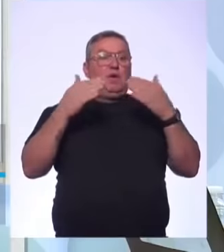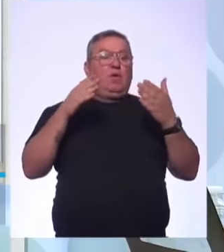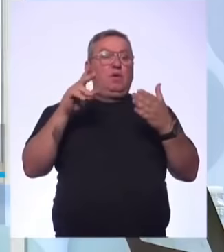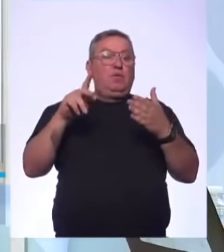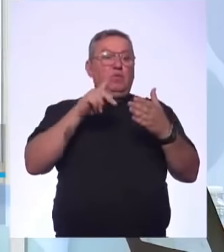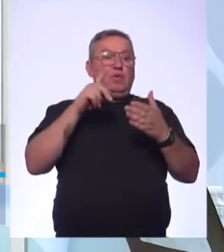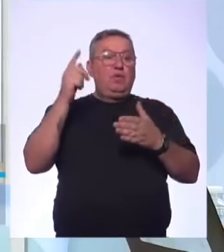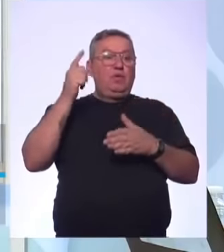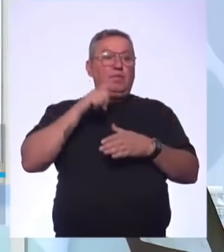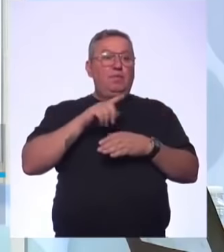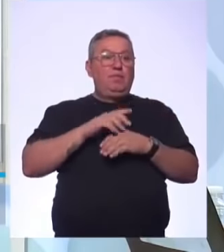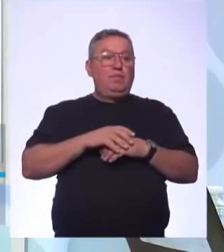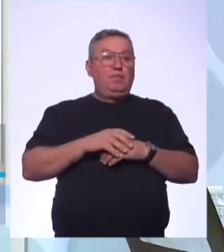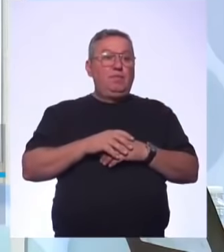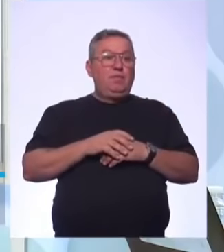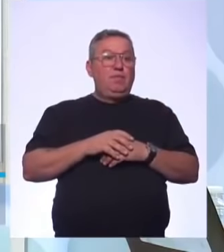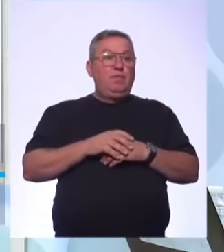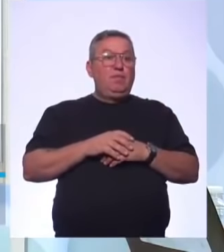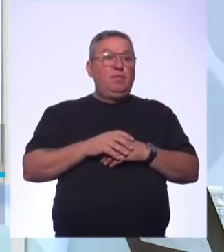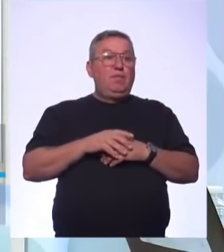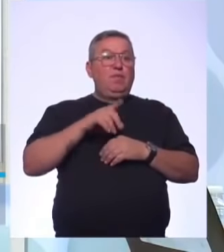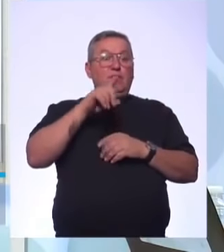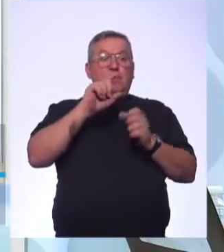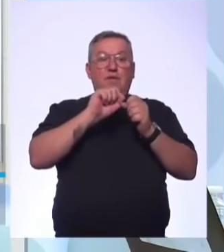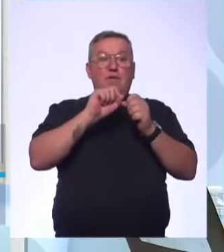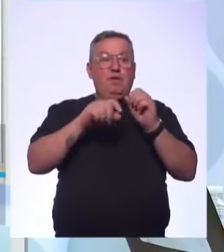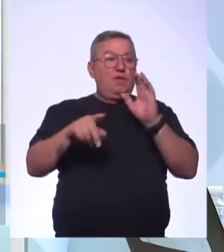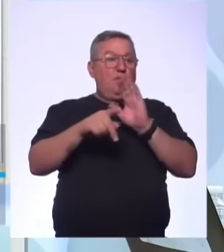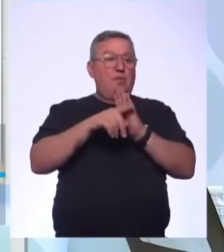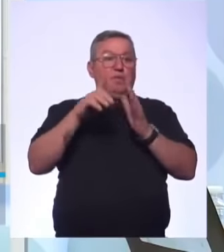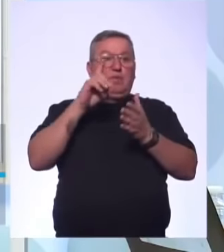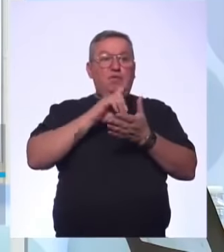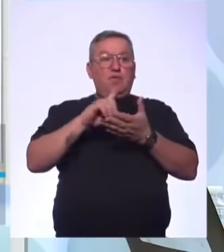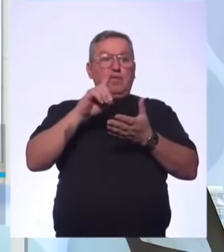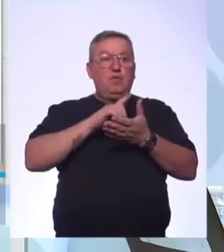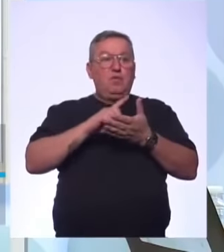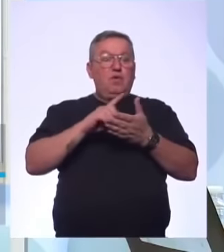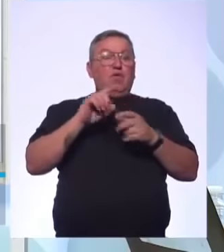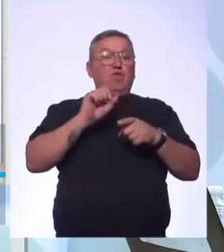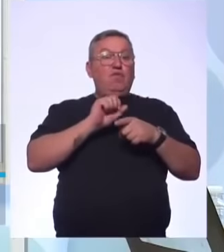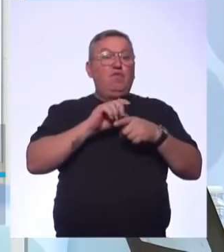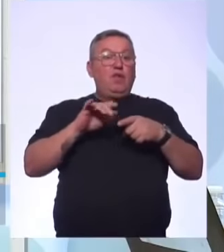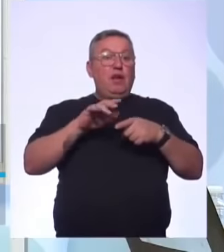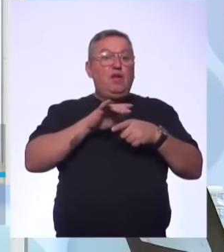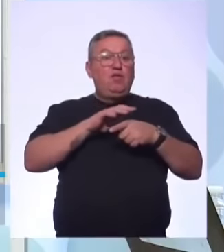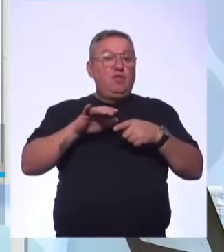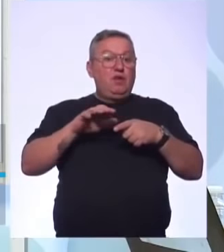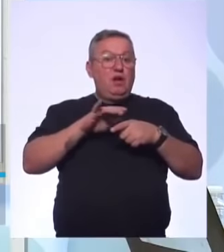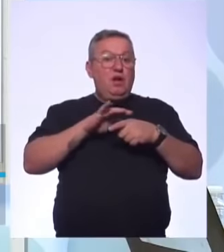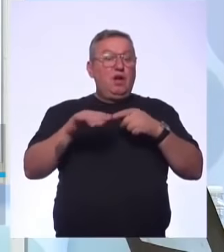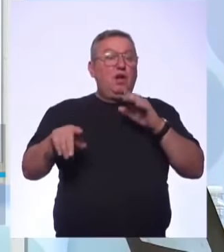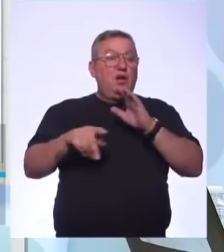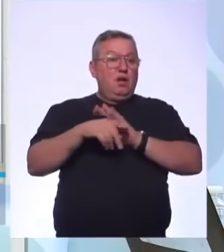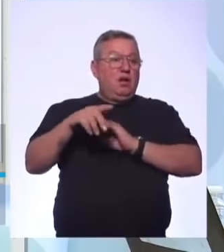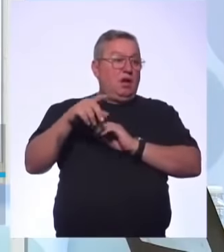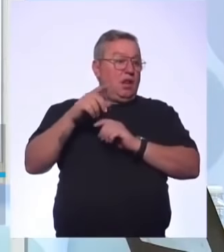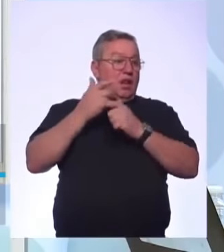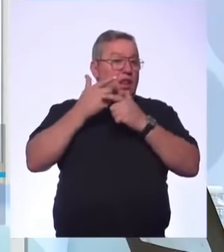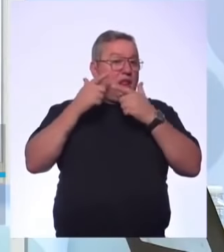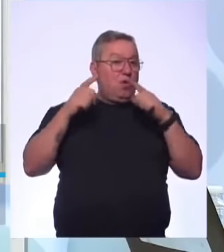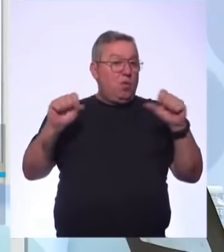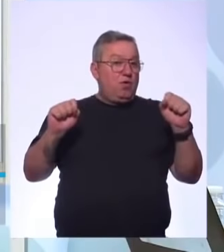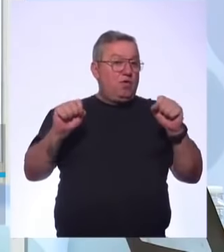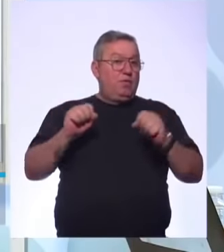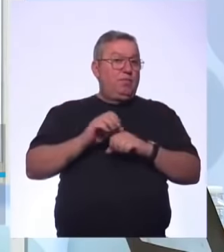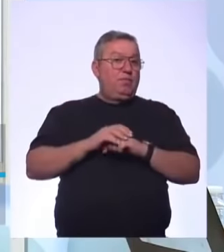repetir? Você vai criar o seu próprio dicionário de fonética, né? De linguagem. Então a professora falou